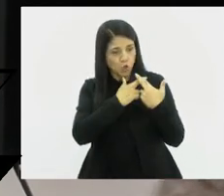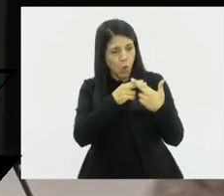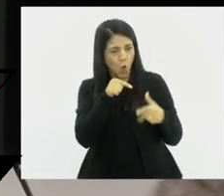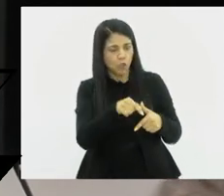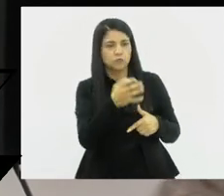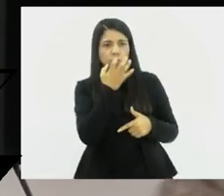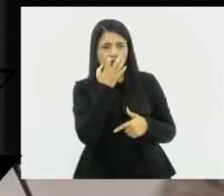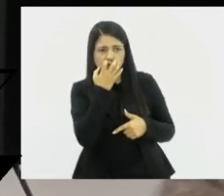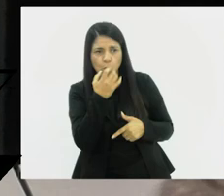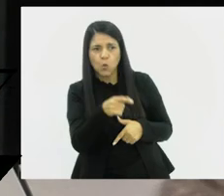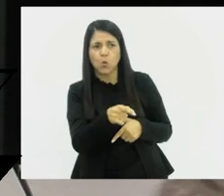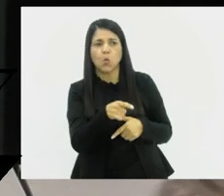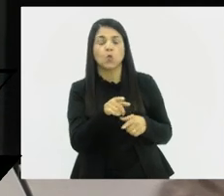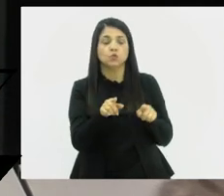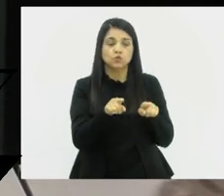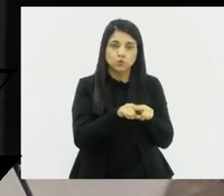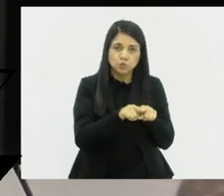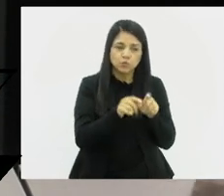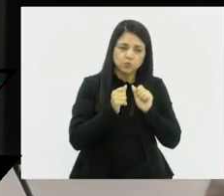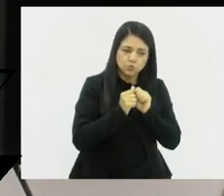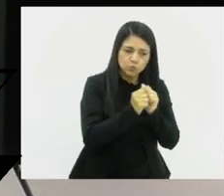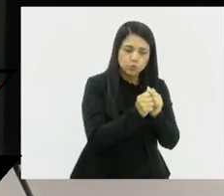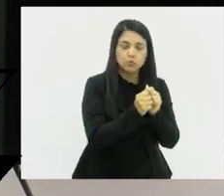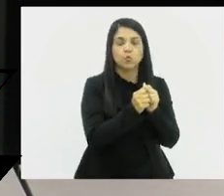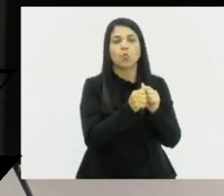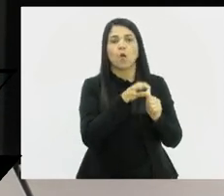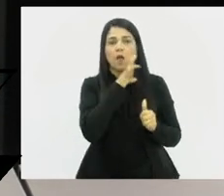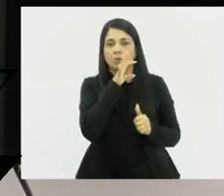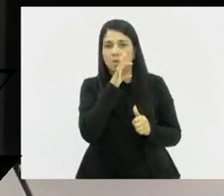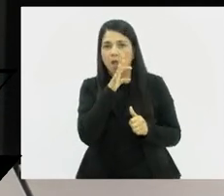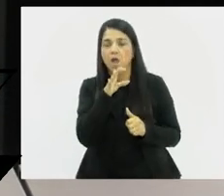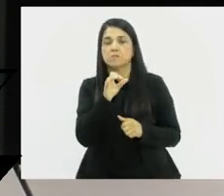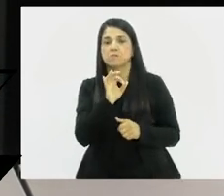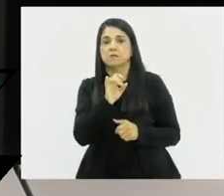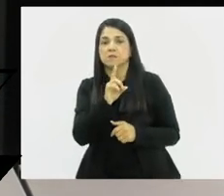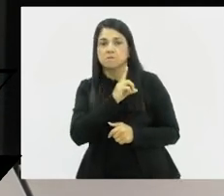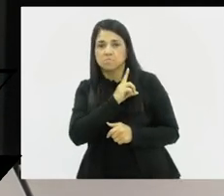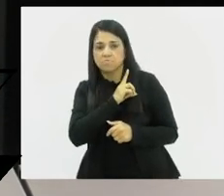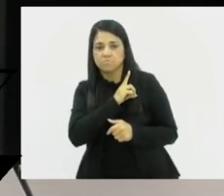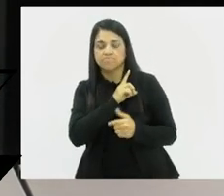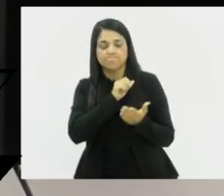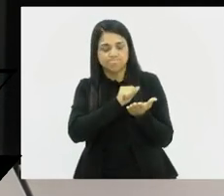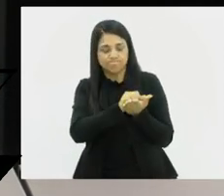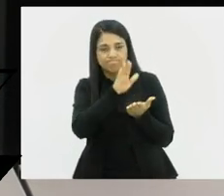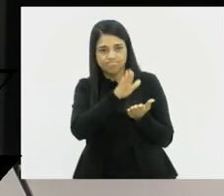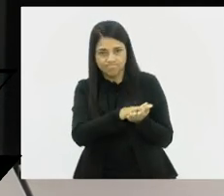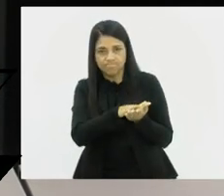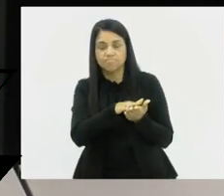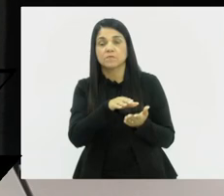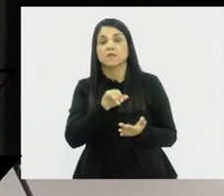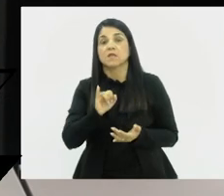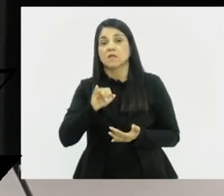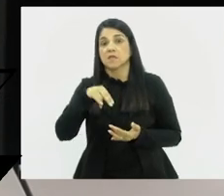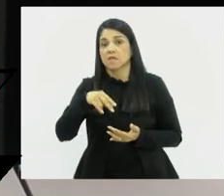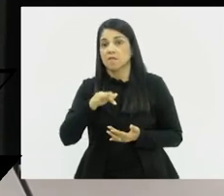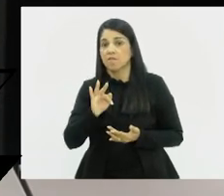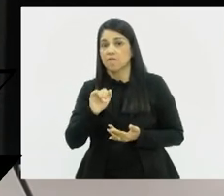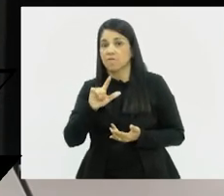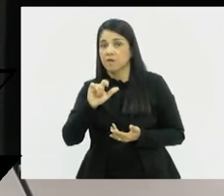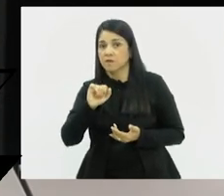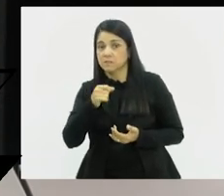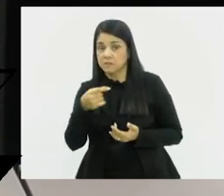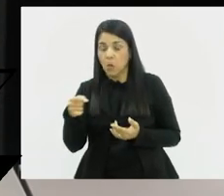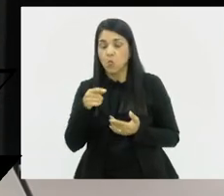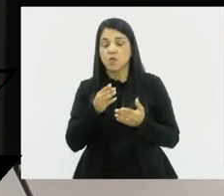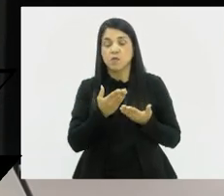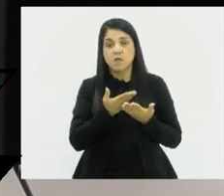animal, conduzir para a delegacia, para que seja lavrado o auto de infração e o animal encaminhado para um